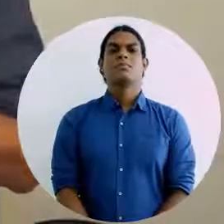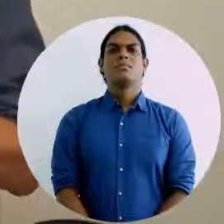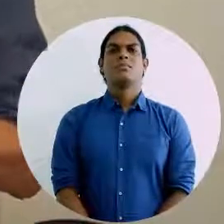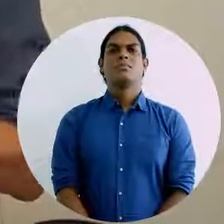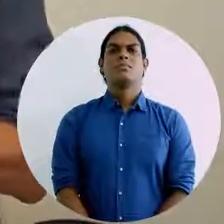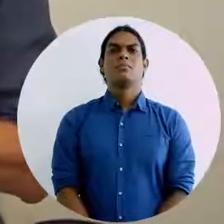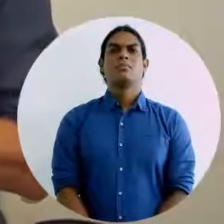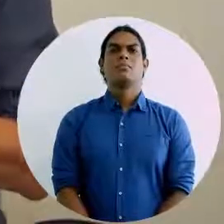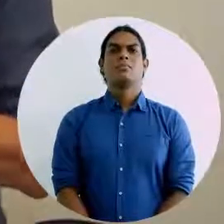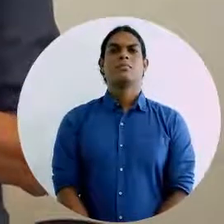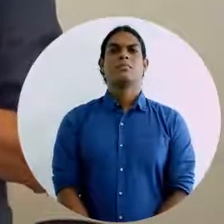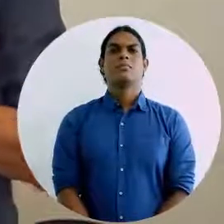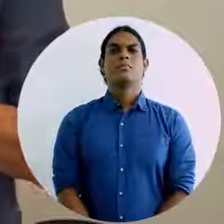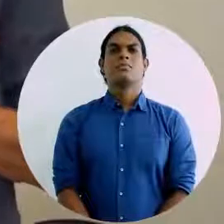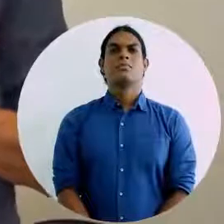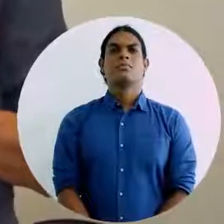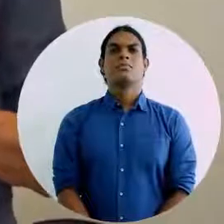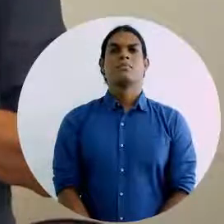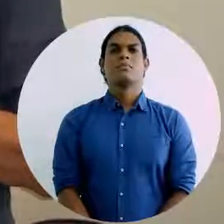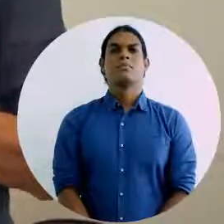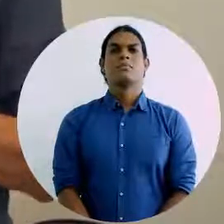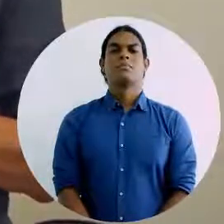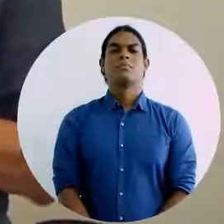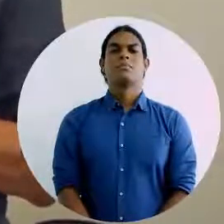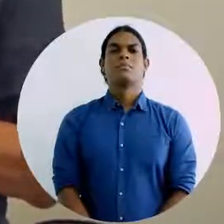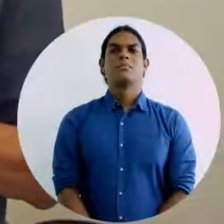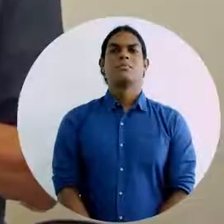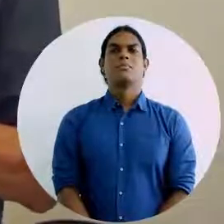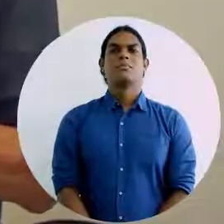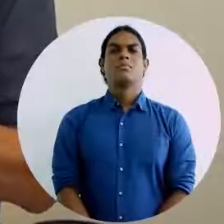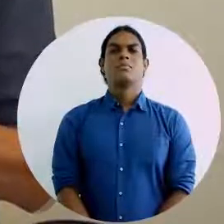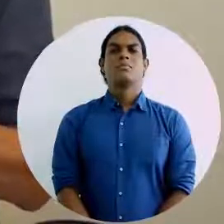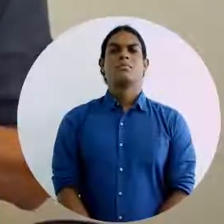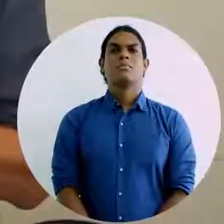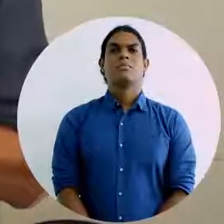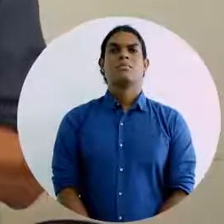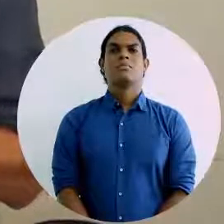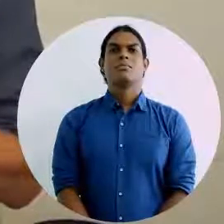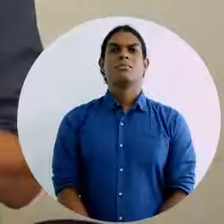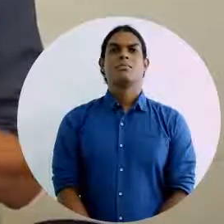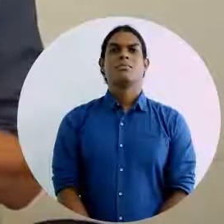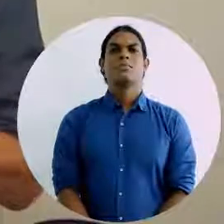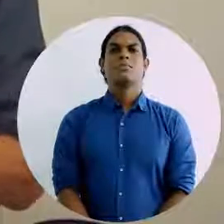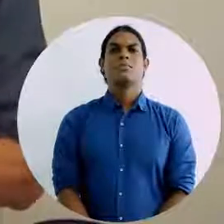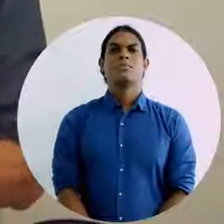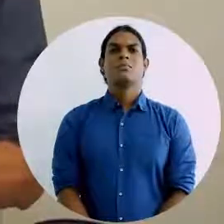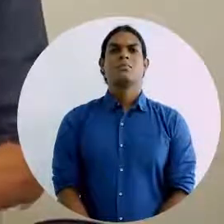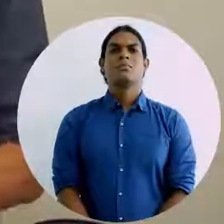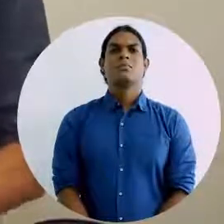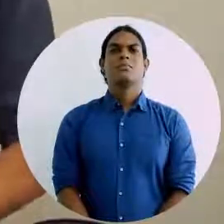a anti-rosa atômica, sem cor, sem perfume, sem rosa, sem nada.